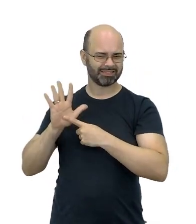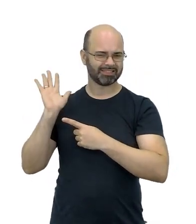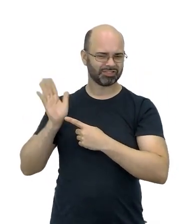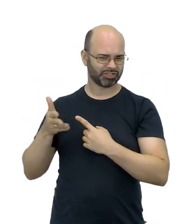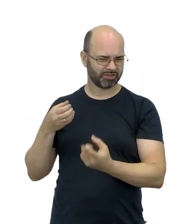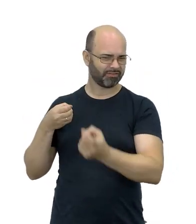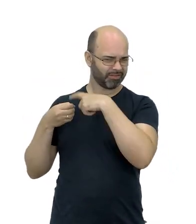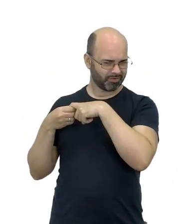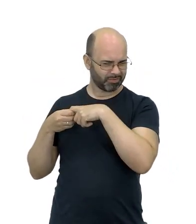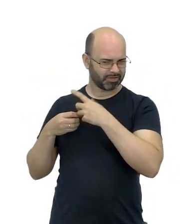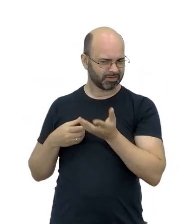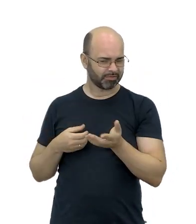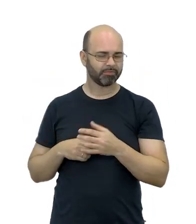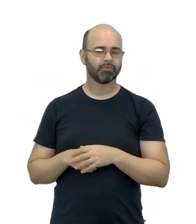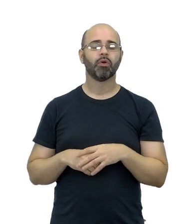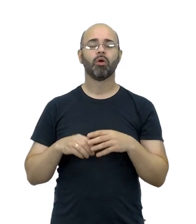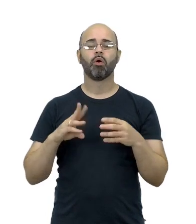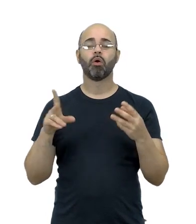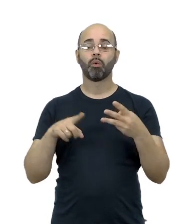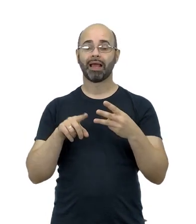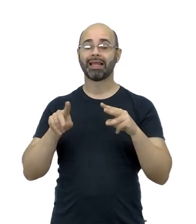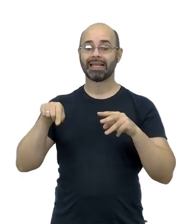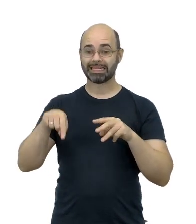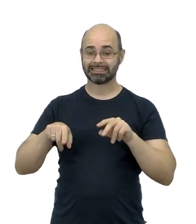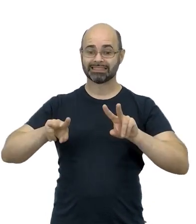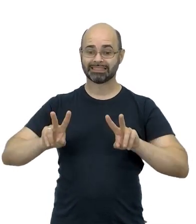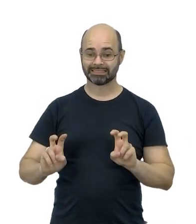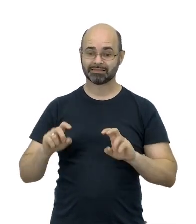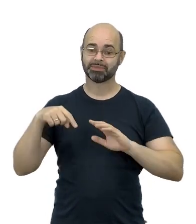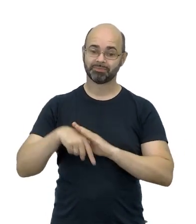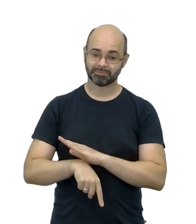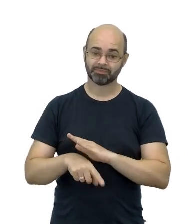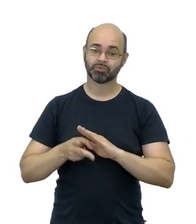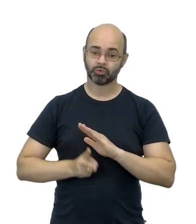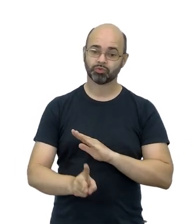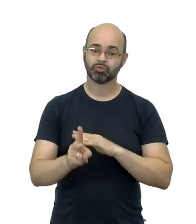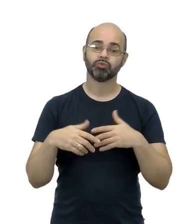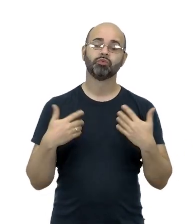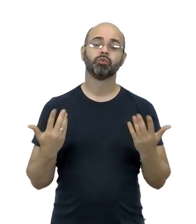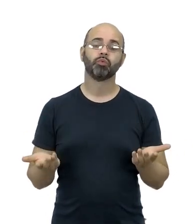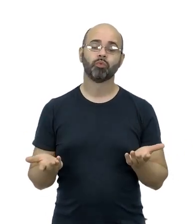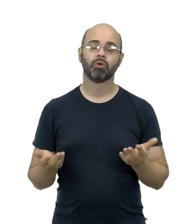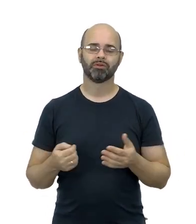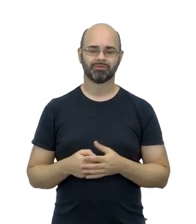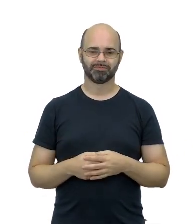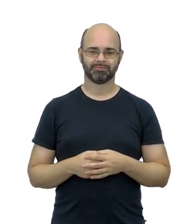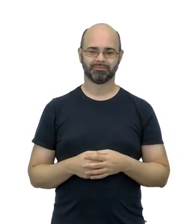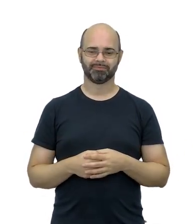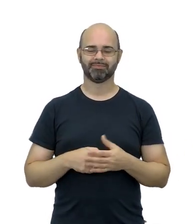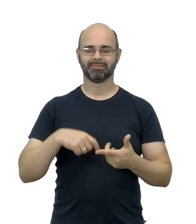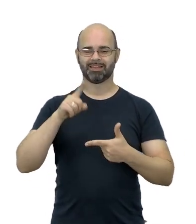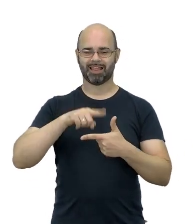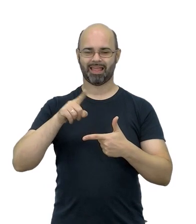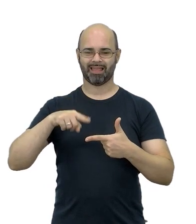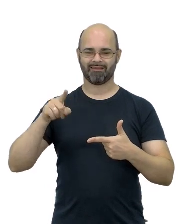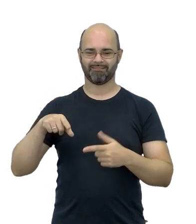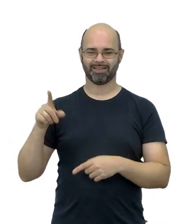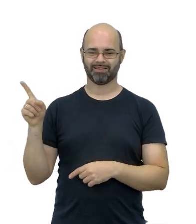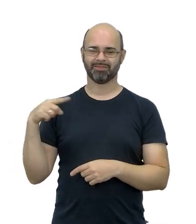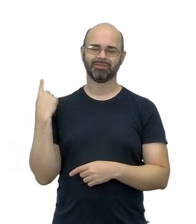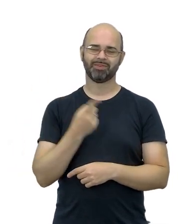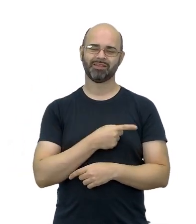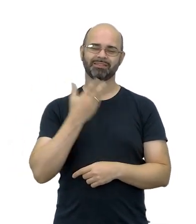necessidade de aprofundamento desse tema. Como vocês viram, né, nesse gráfico, ou seja, é um dos elementos que a gente trabalhou aqui durante a